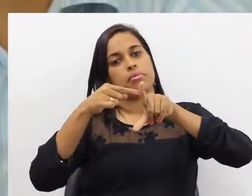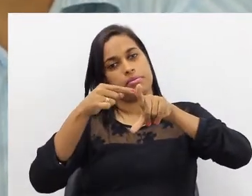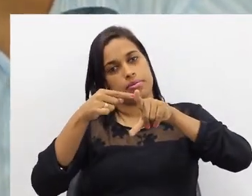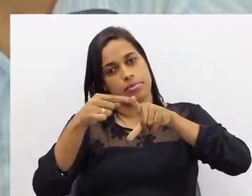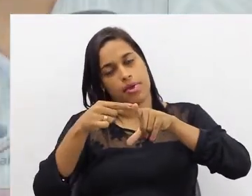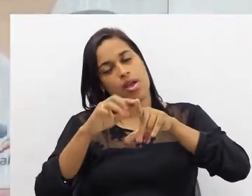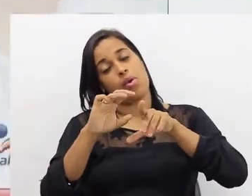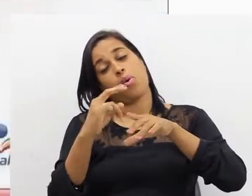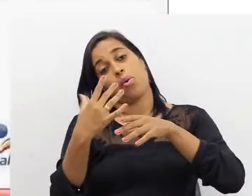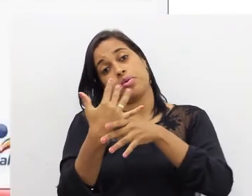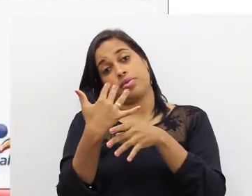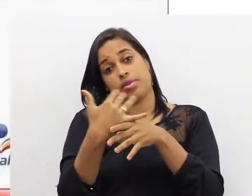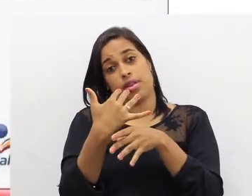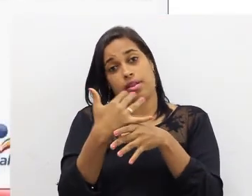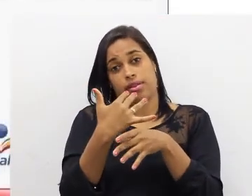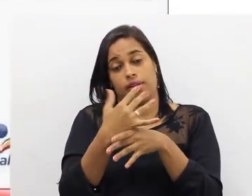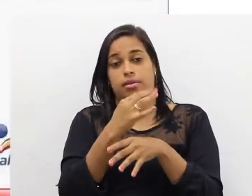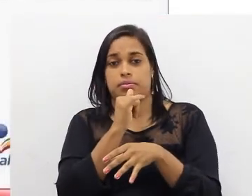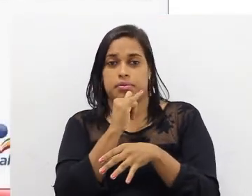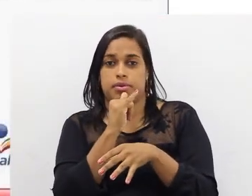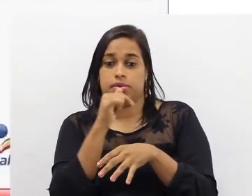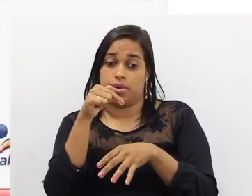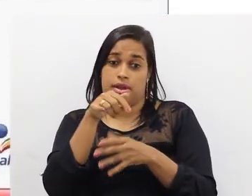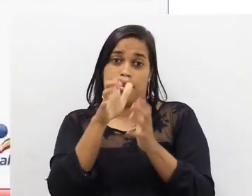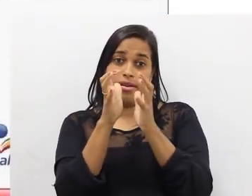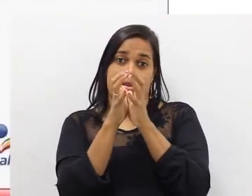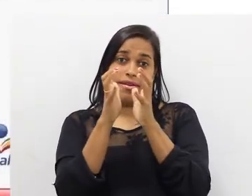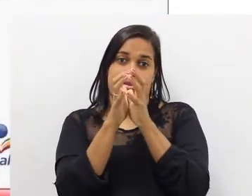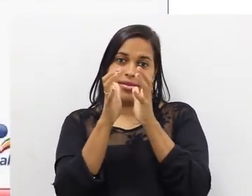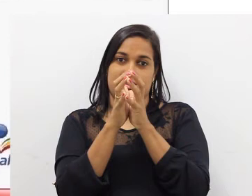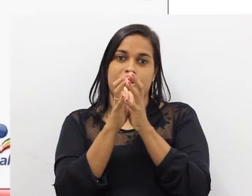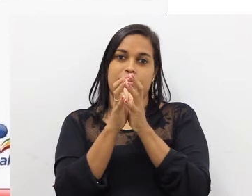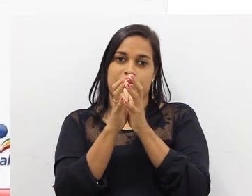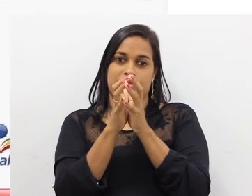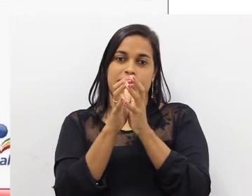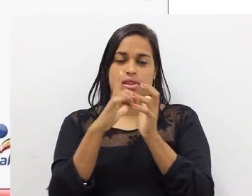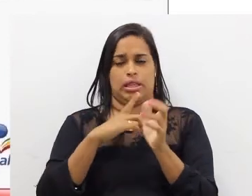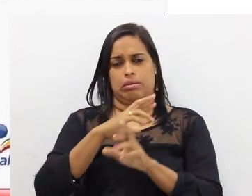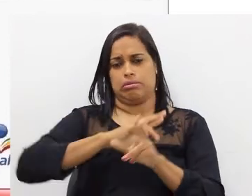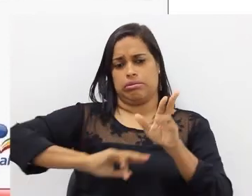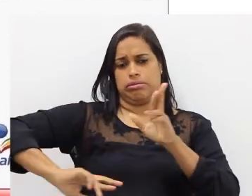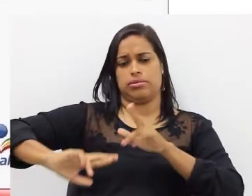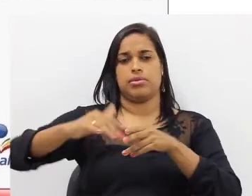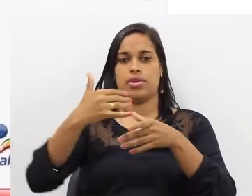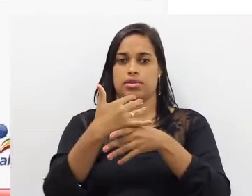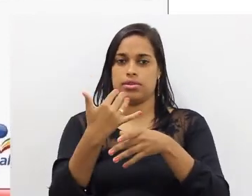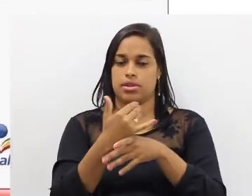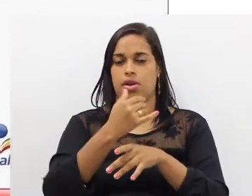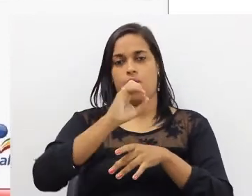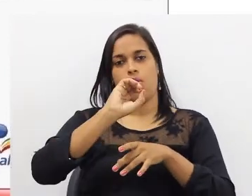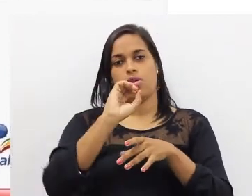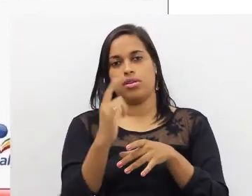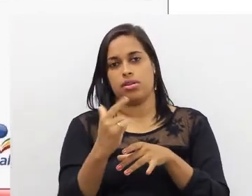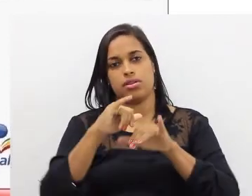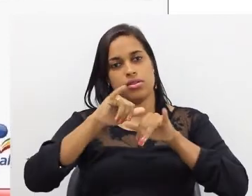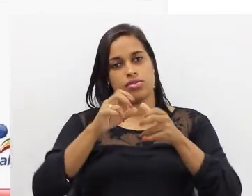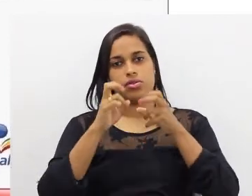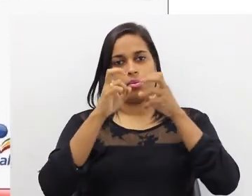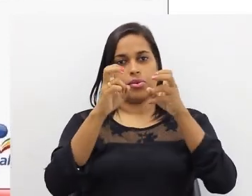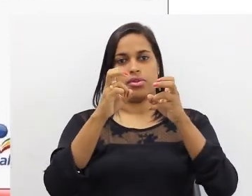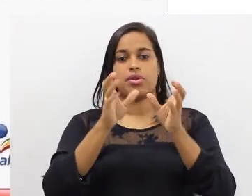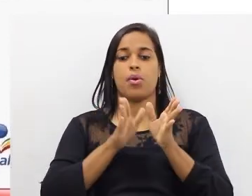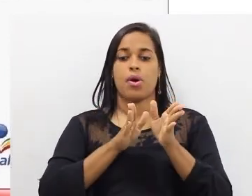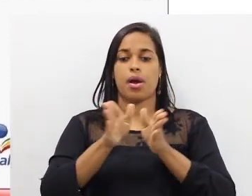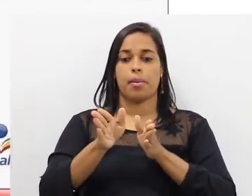bairros ou até cidades. Vamos tomar como exemplo aqui o Recife, né? A região metropolitana, são muitas cidades. Olinda, Jaboatão,